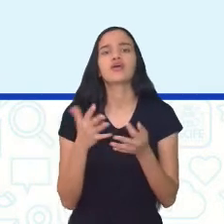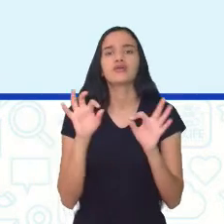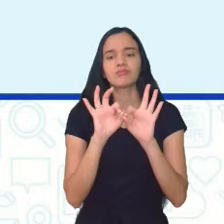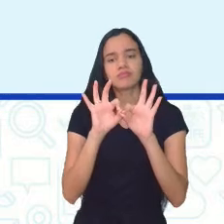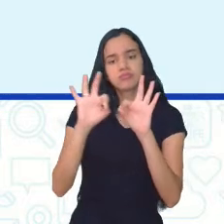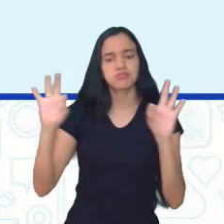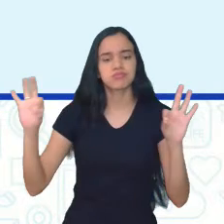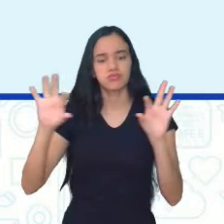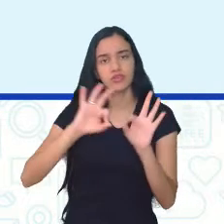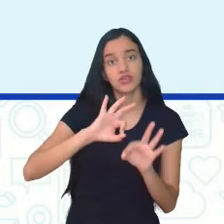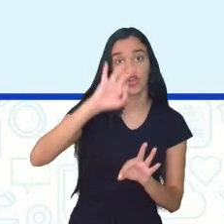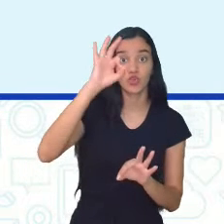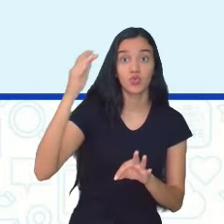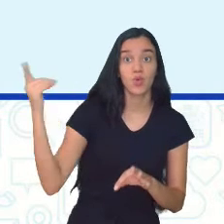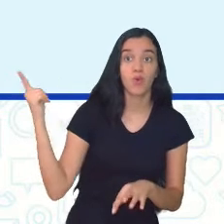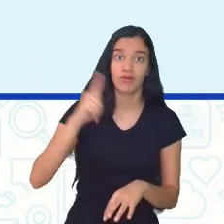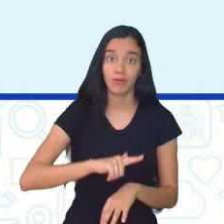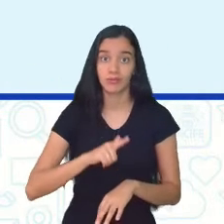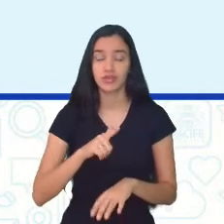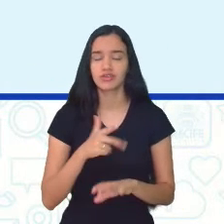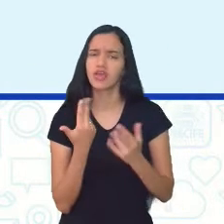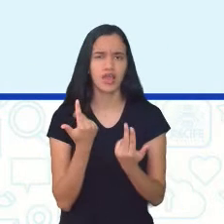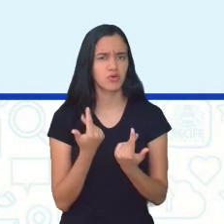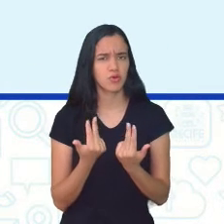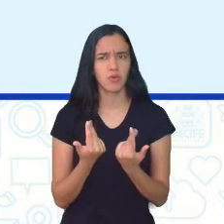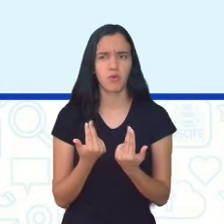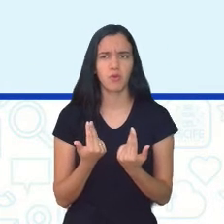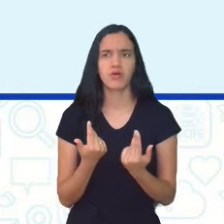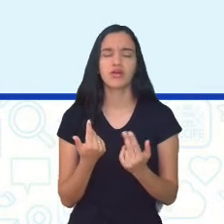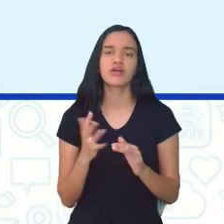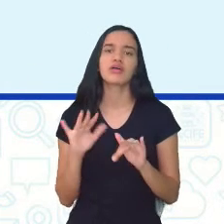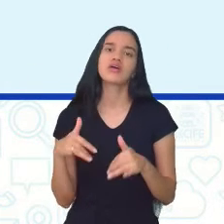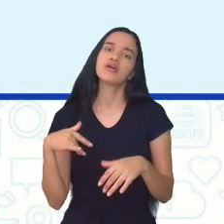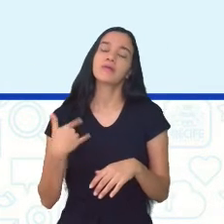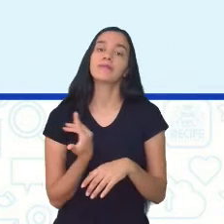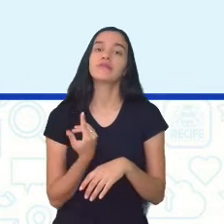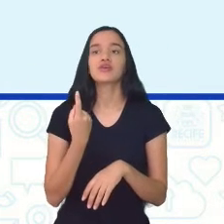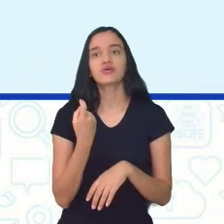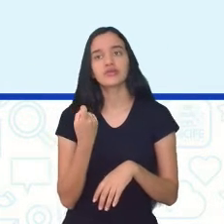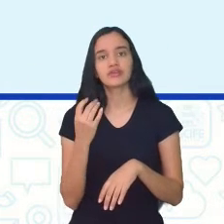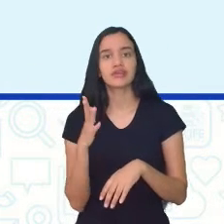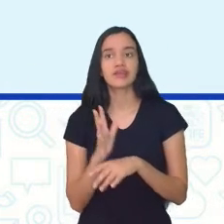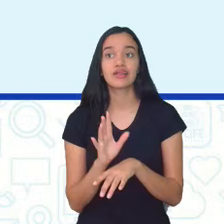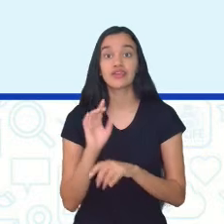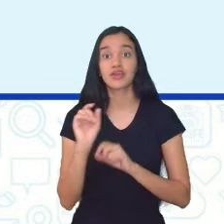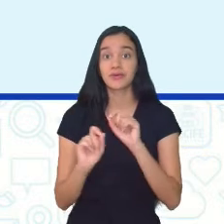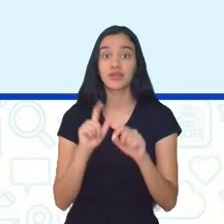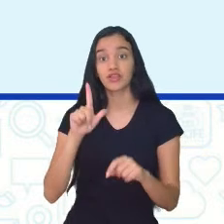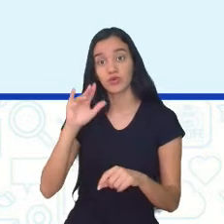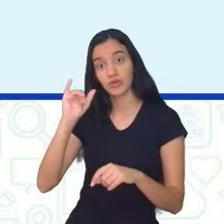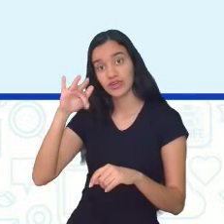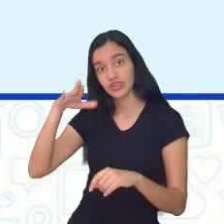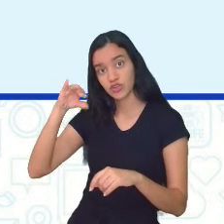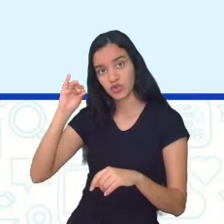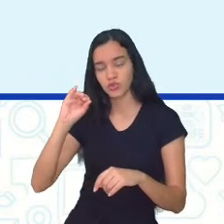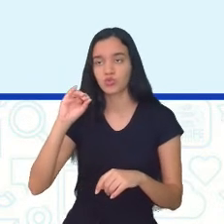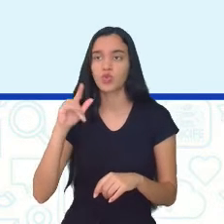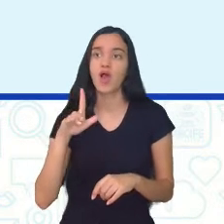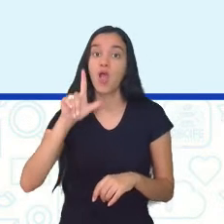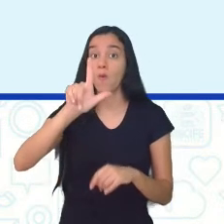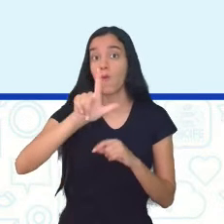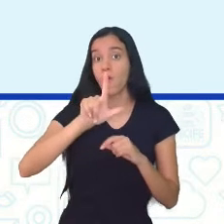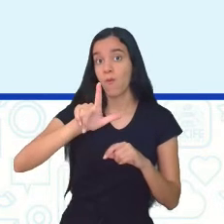medida? Novamente, gente, a mesma coisa. A minha unidade central é o litro, né? Isso aí é um L,